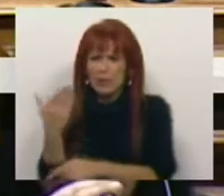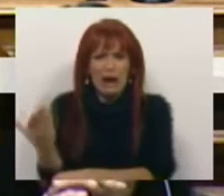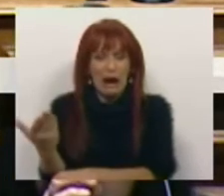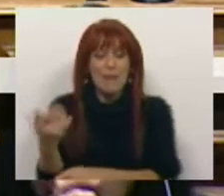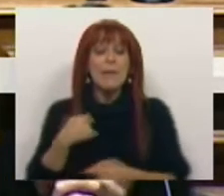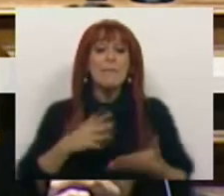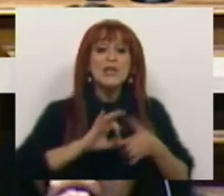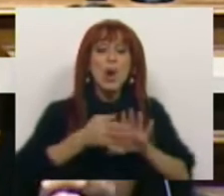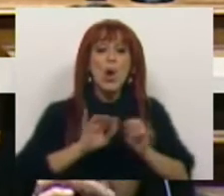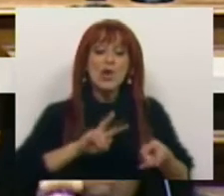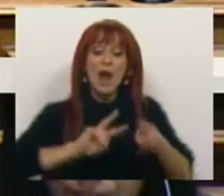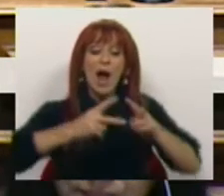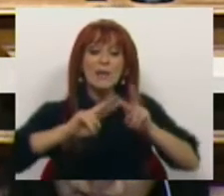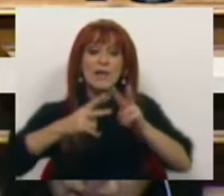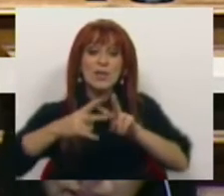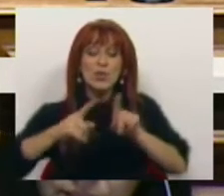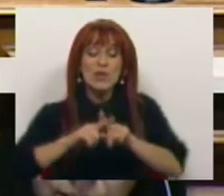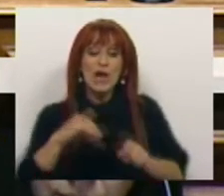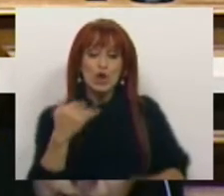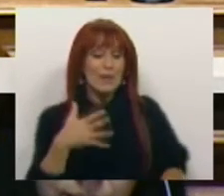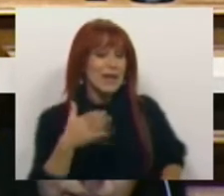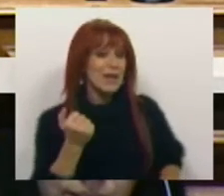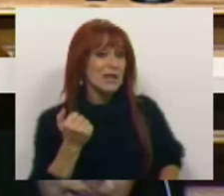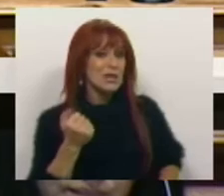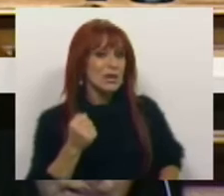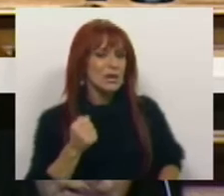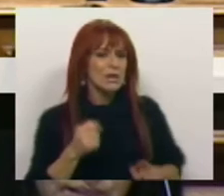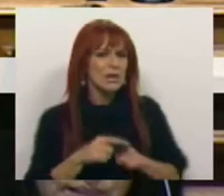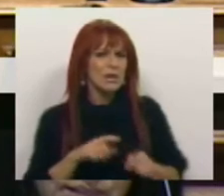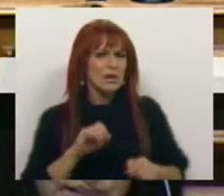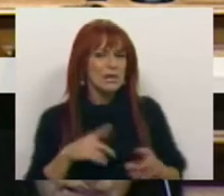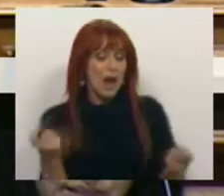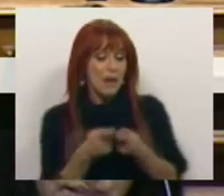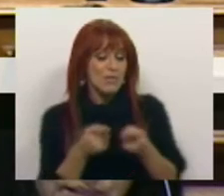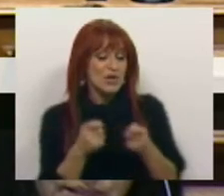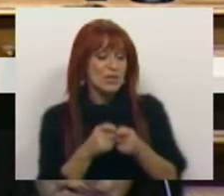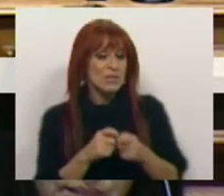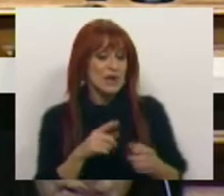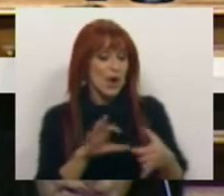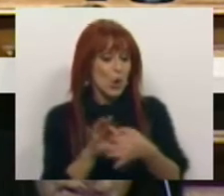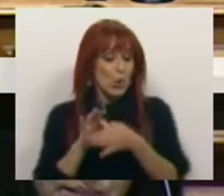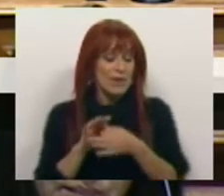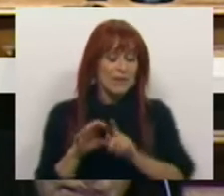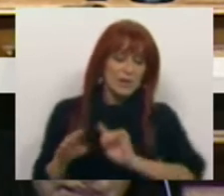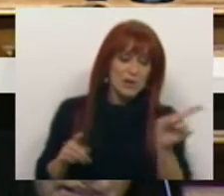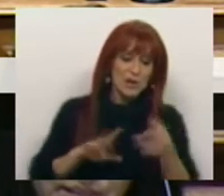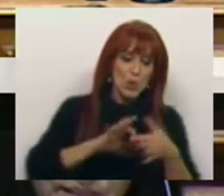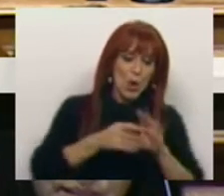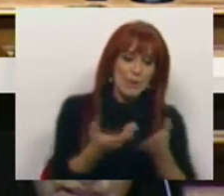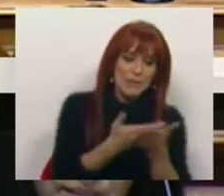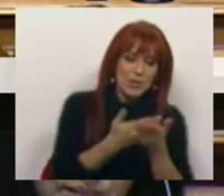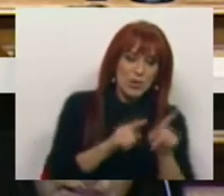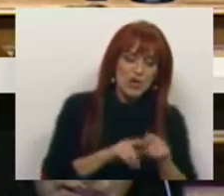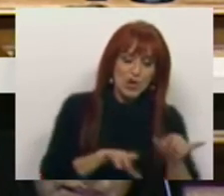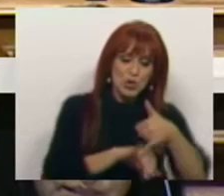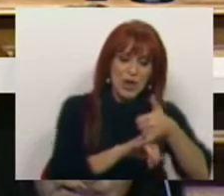Mas a lógica da alteração de 2015 foi mesmo essa, aproximar as cooperativas da lógica de mercado